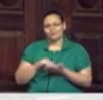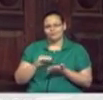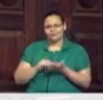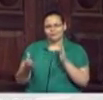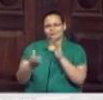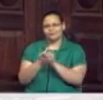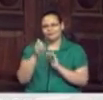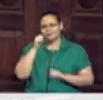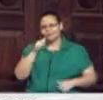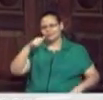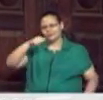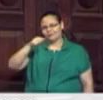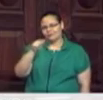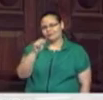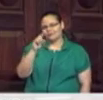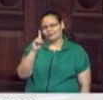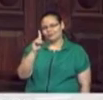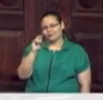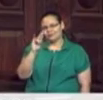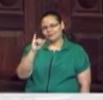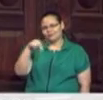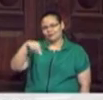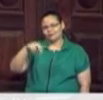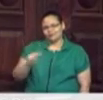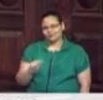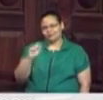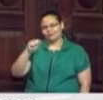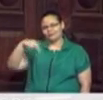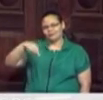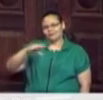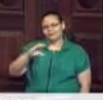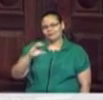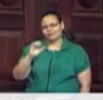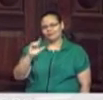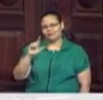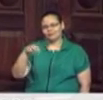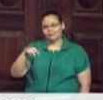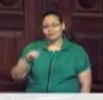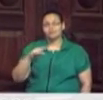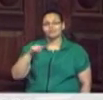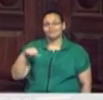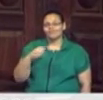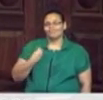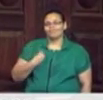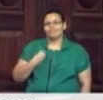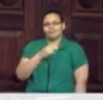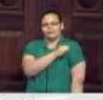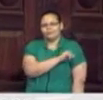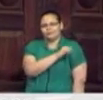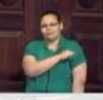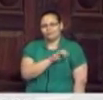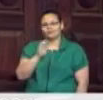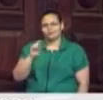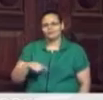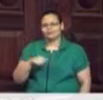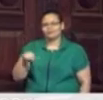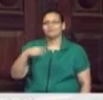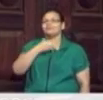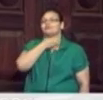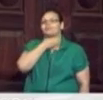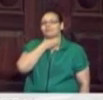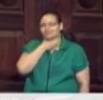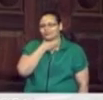Anselmo. Hoje, o que a gente vive no Rio de Janeiro é a